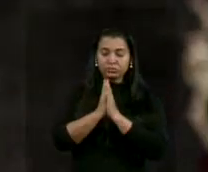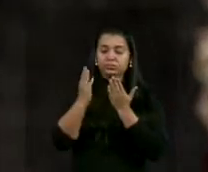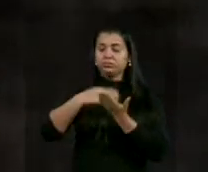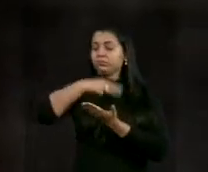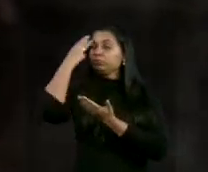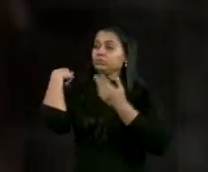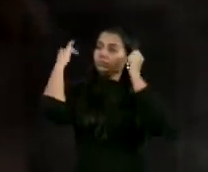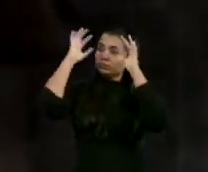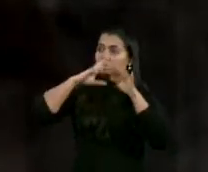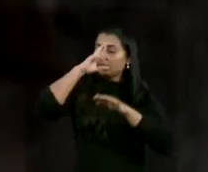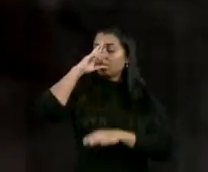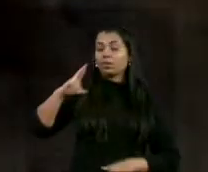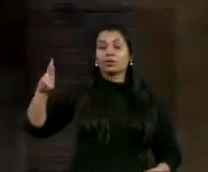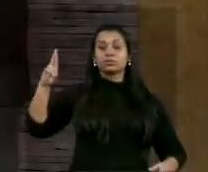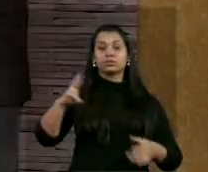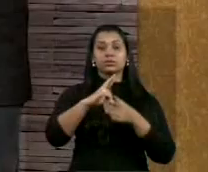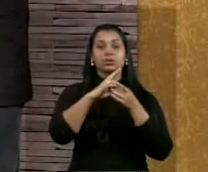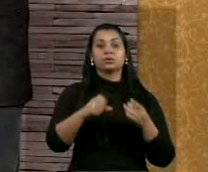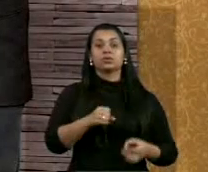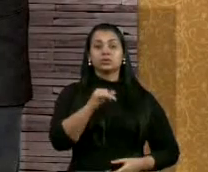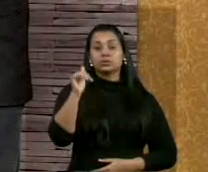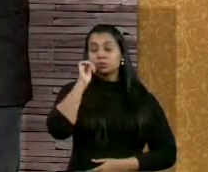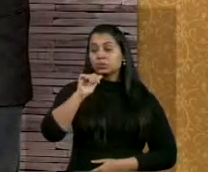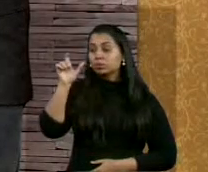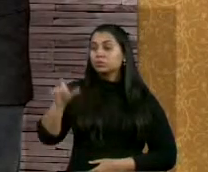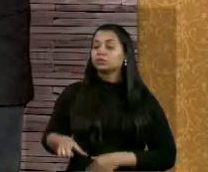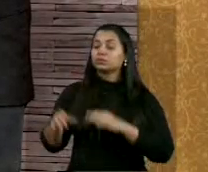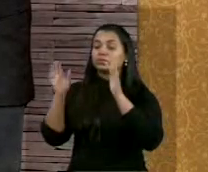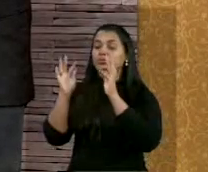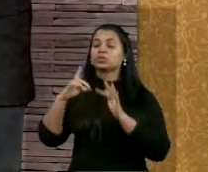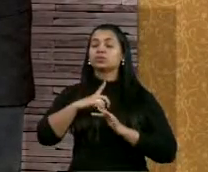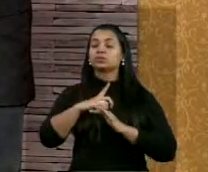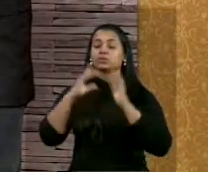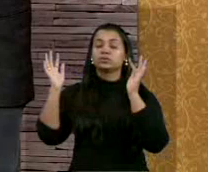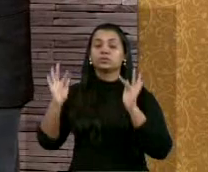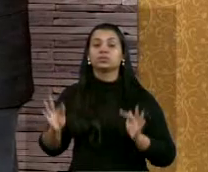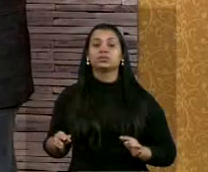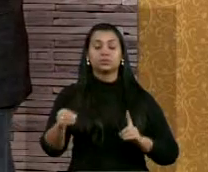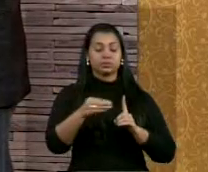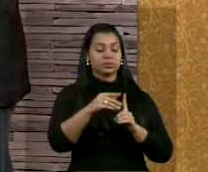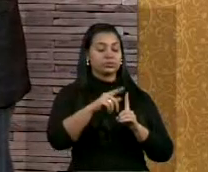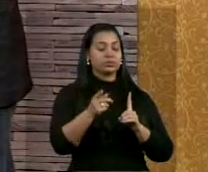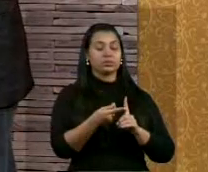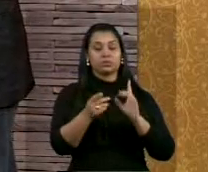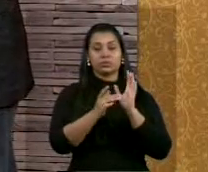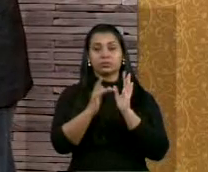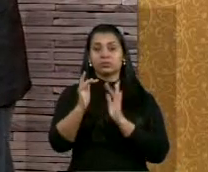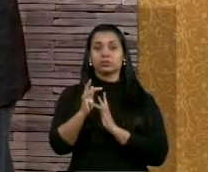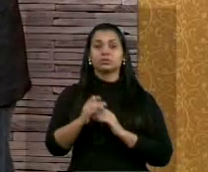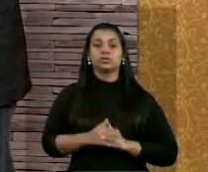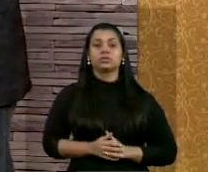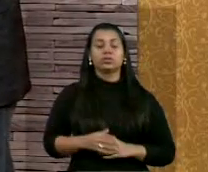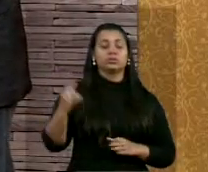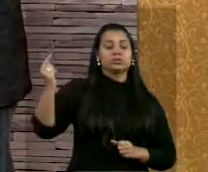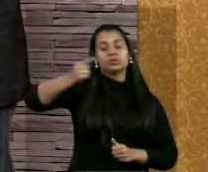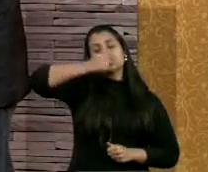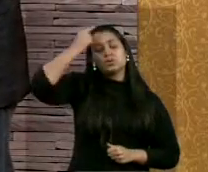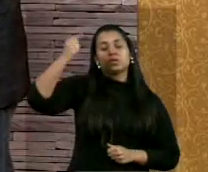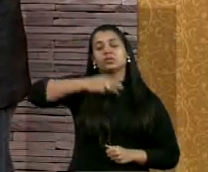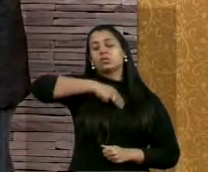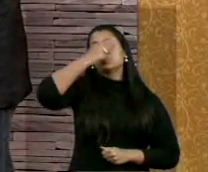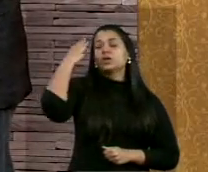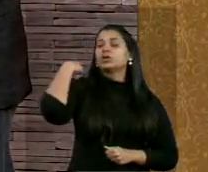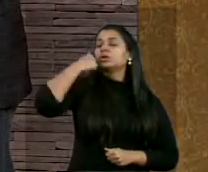Amém. Ave Maria, cheia de graça, o Senhor é convosco. Bendita sois vós entre as mulheres, e bendito é o fruto do vosso ventre,